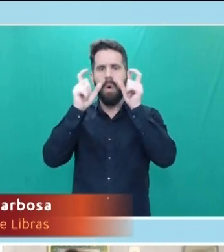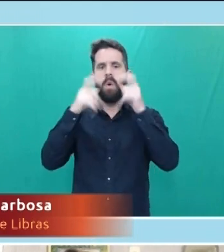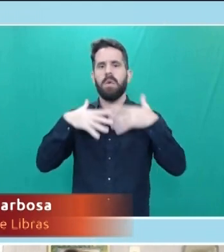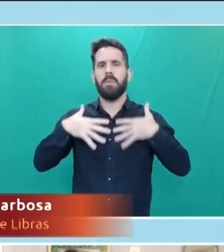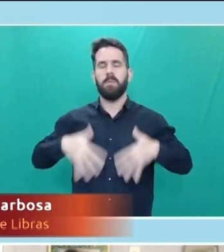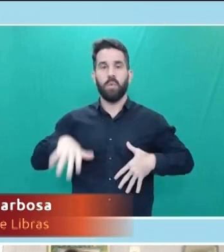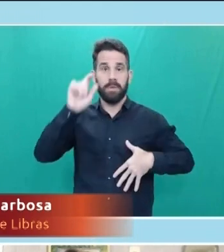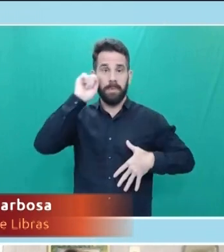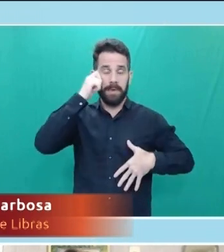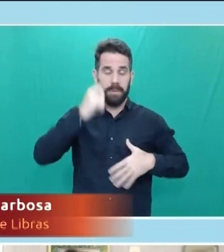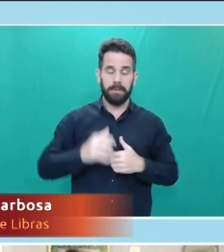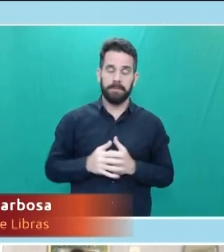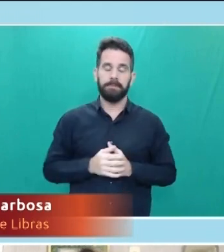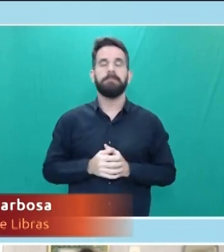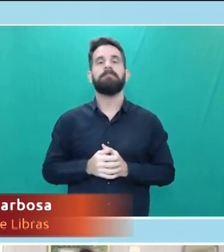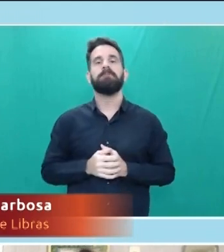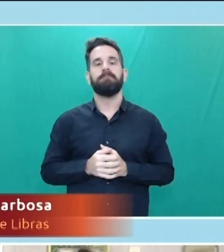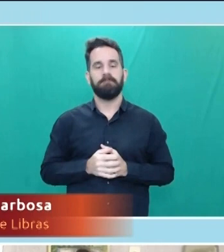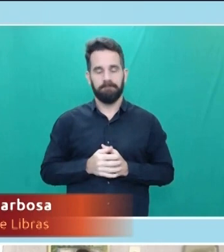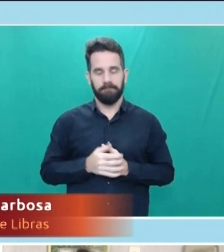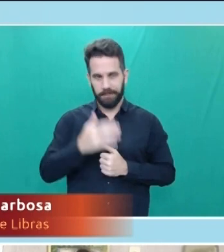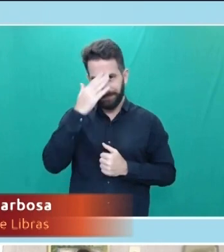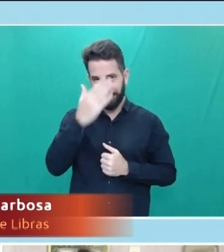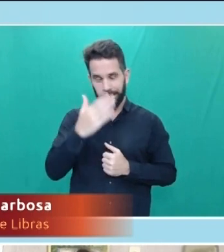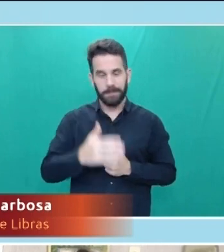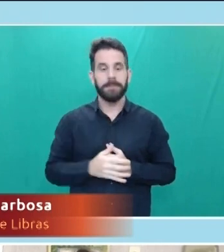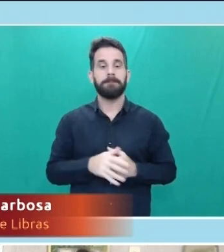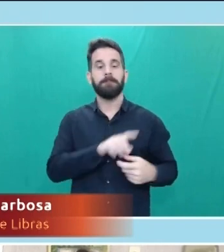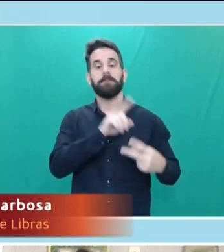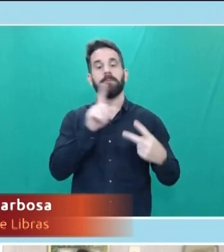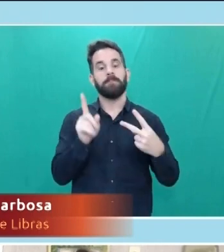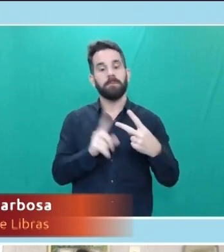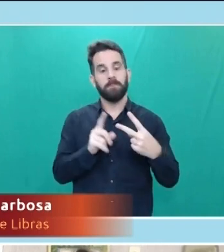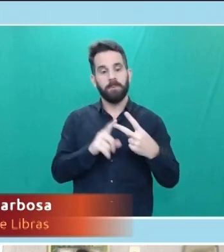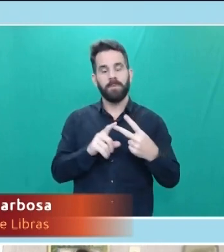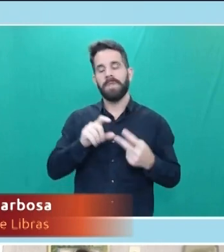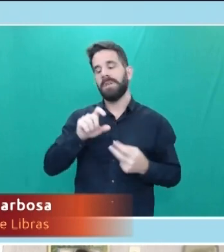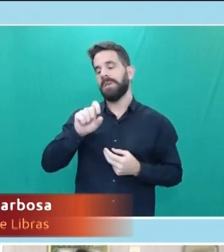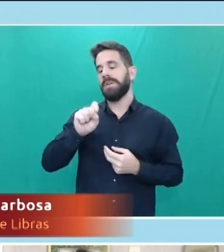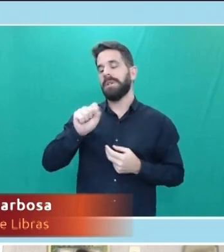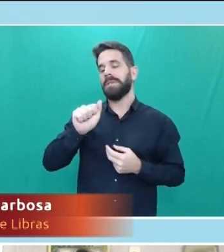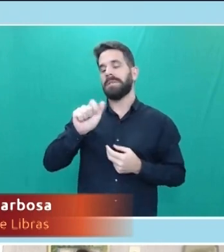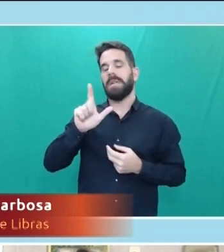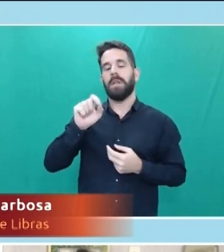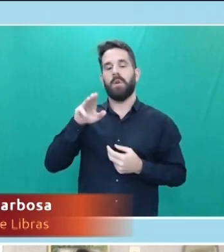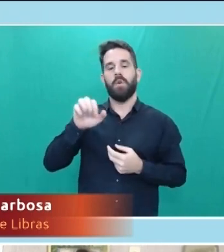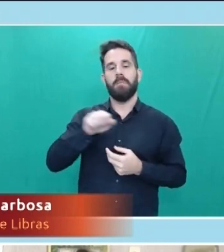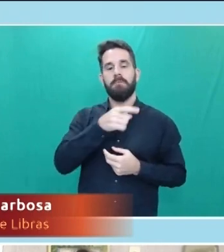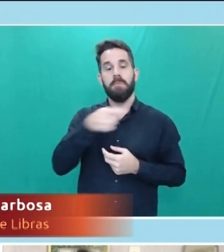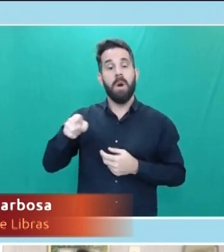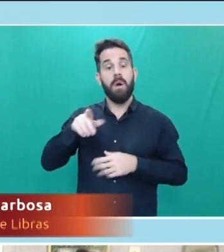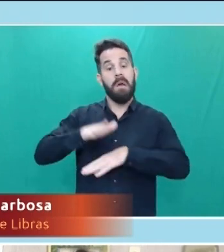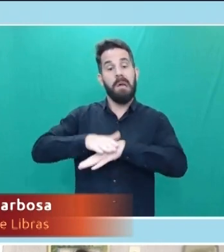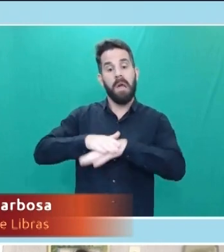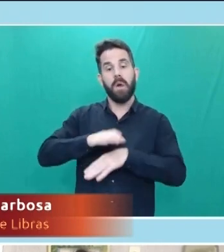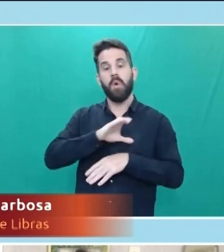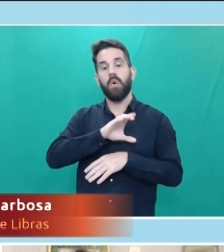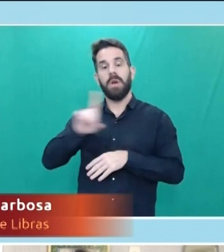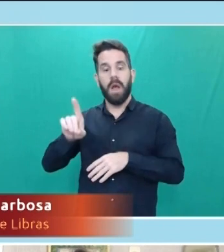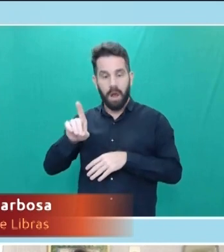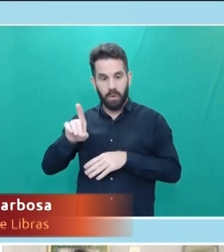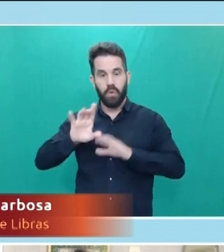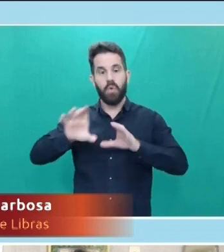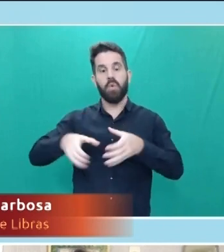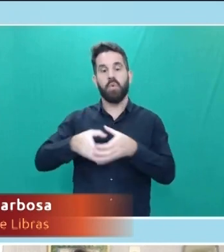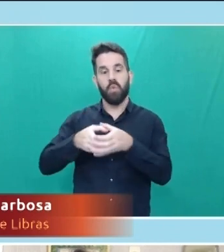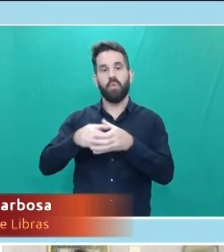preta. Muito obrigada, Bartira. Também vamos conversar com Salomão Neto, que é coordenador do Grupo de Trabalho pela Igualdade